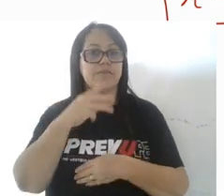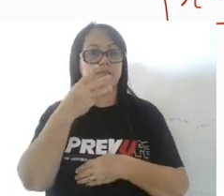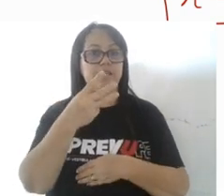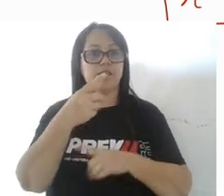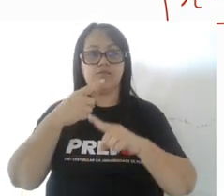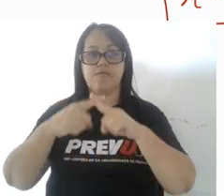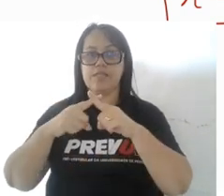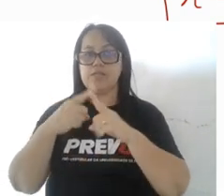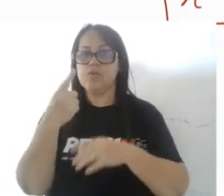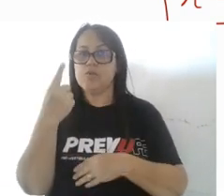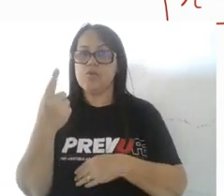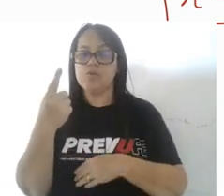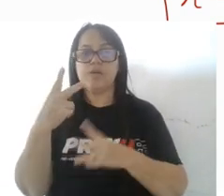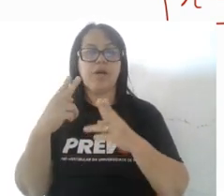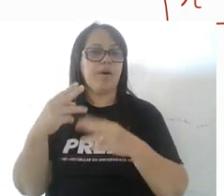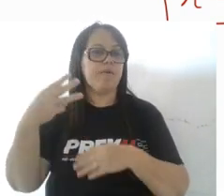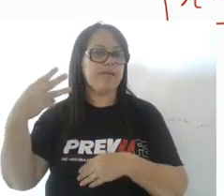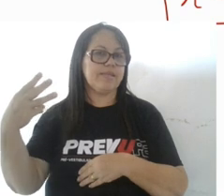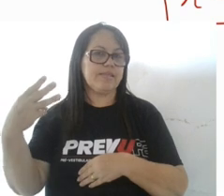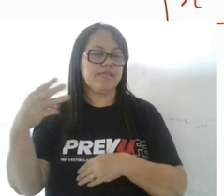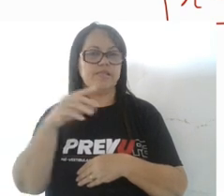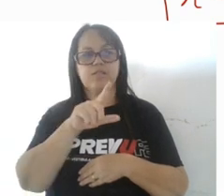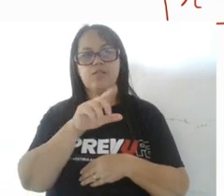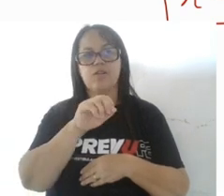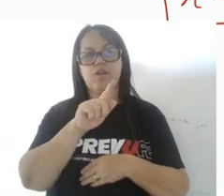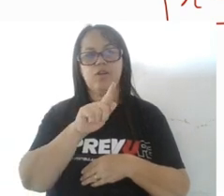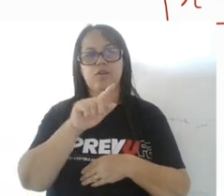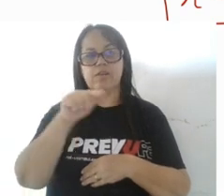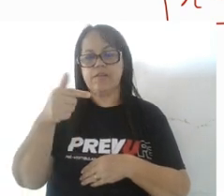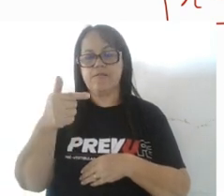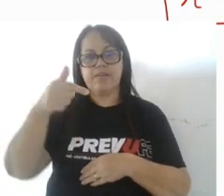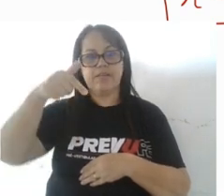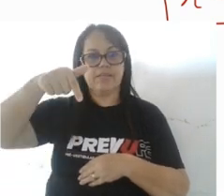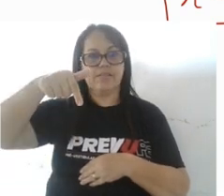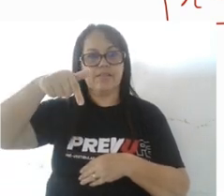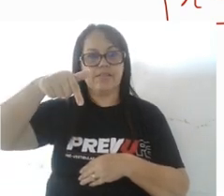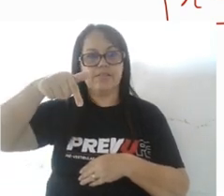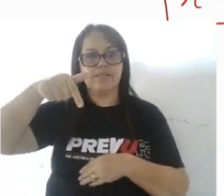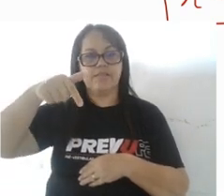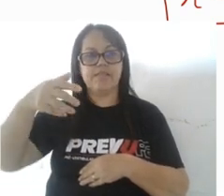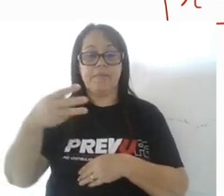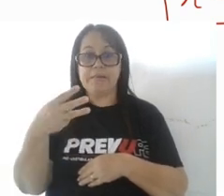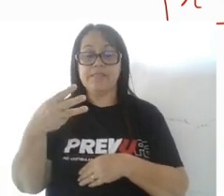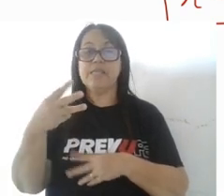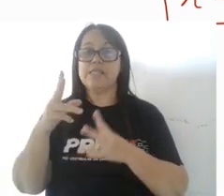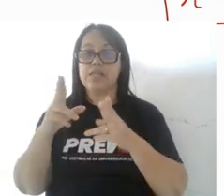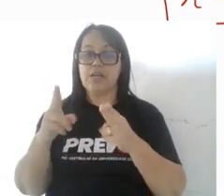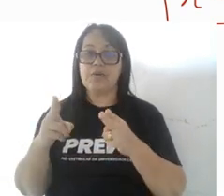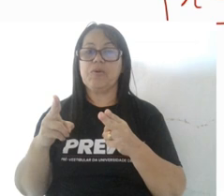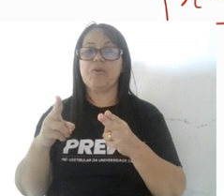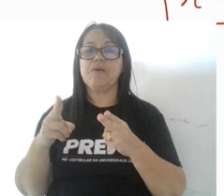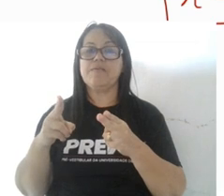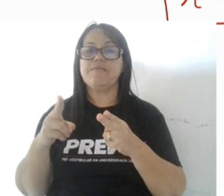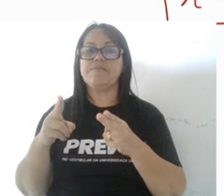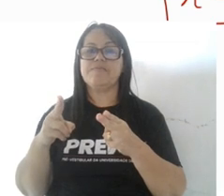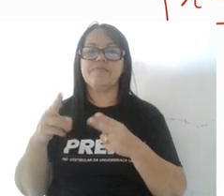nós temos aqui 3 vezes 1, que é 3. Então, log de 27 na base 3 é